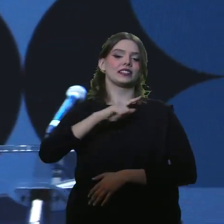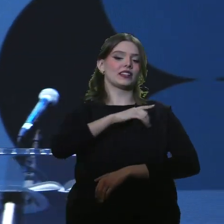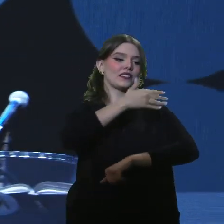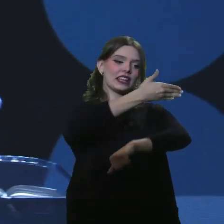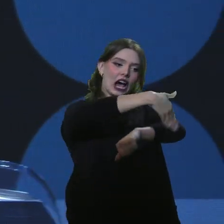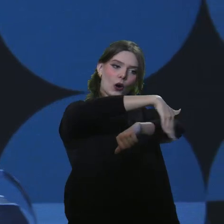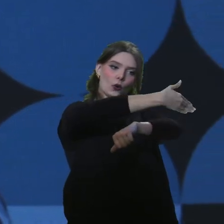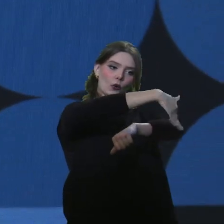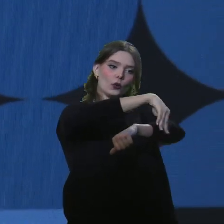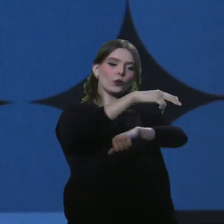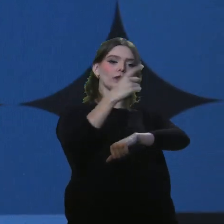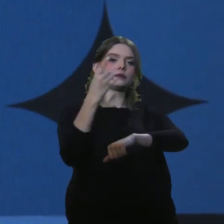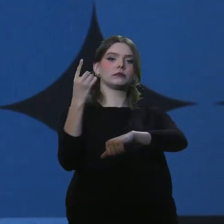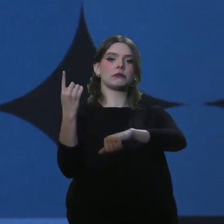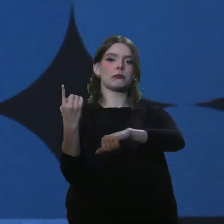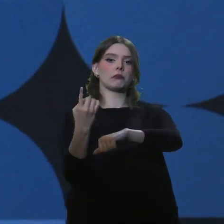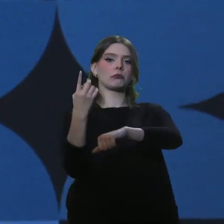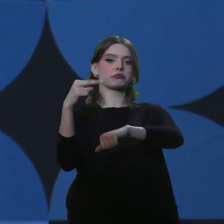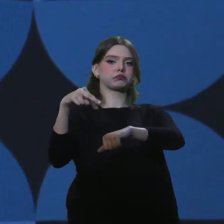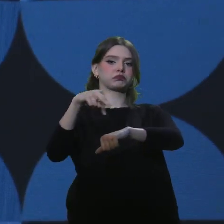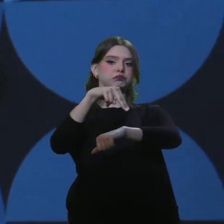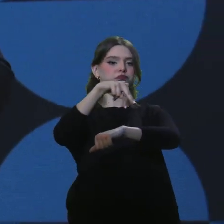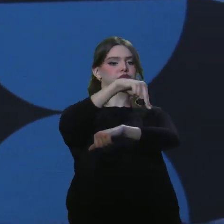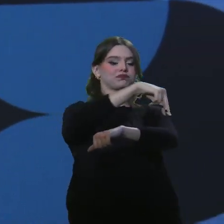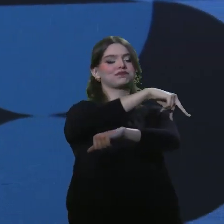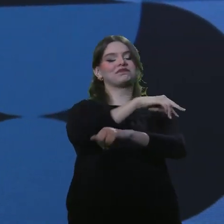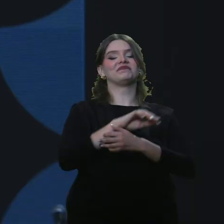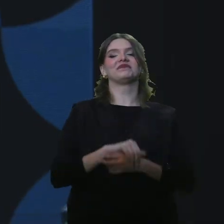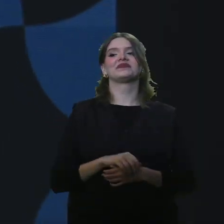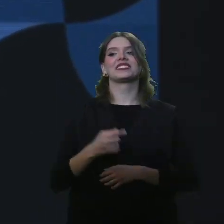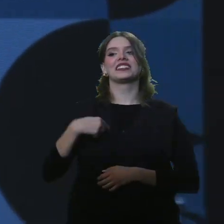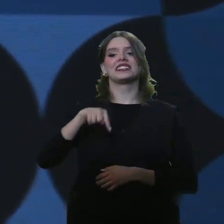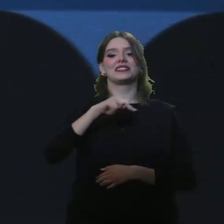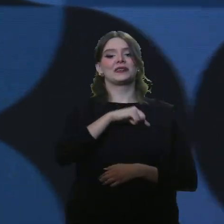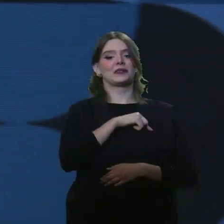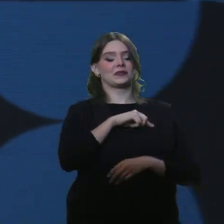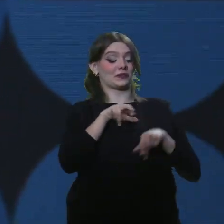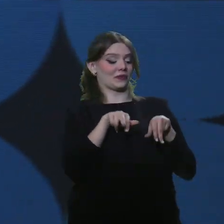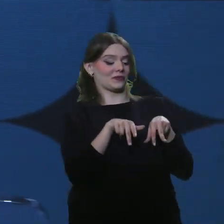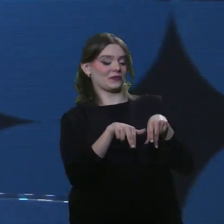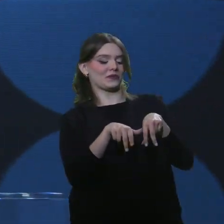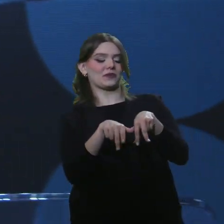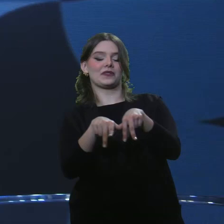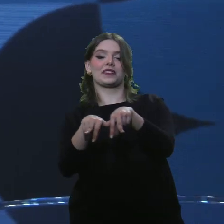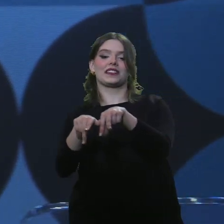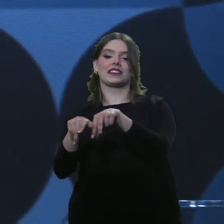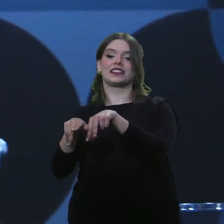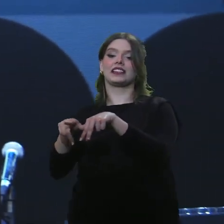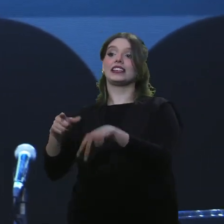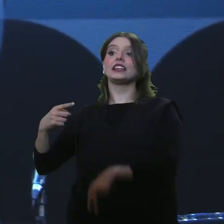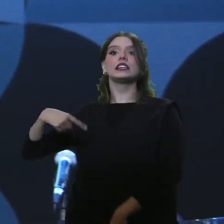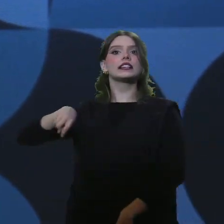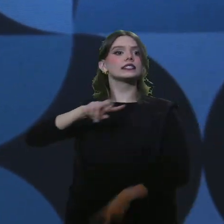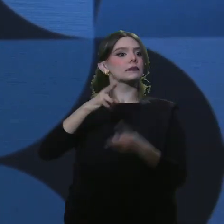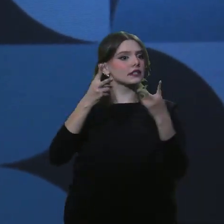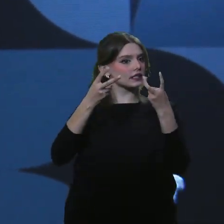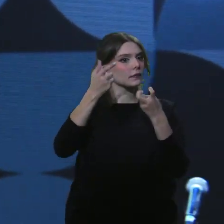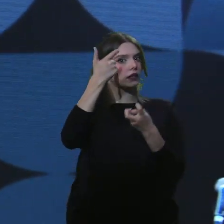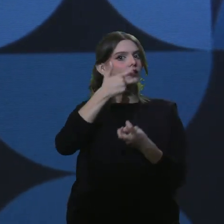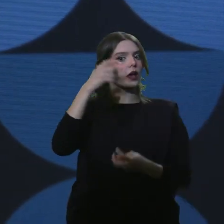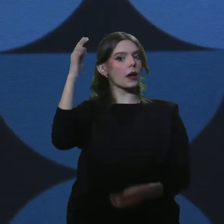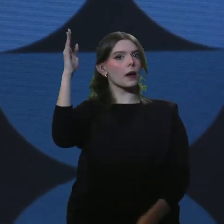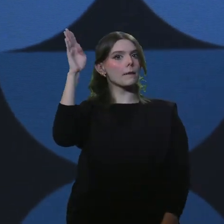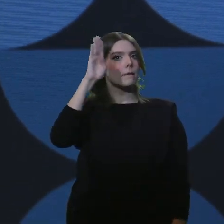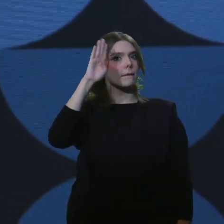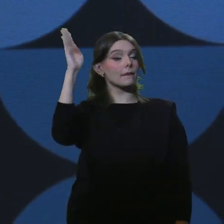15 deles lá, se chama Calle Florida. E aí você está andando lá na Calle Florida e eles reconhecem os brasileiros, eles falam assim,